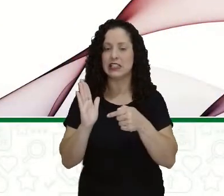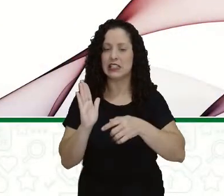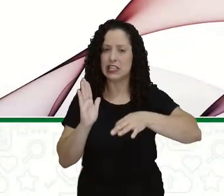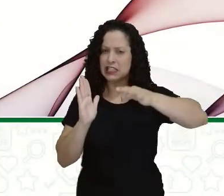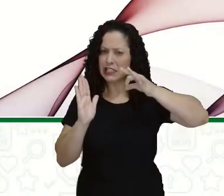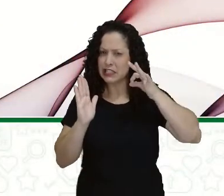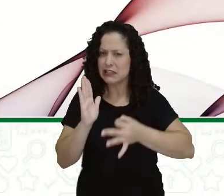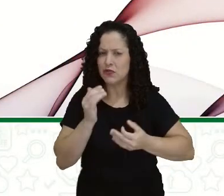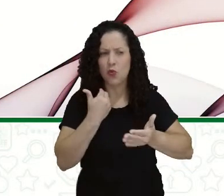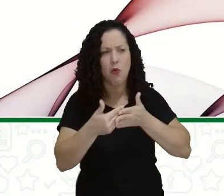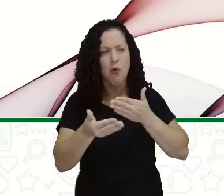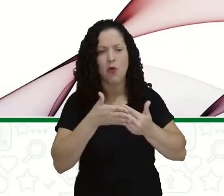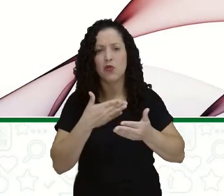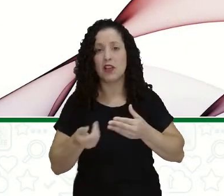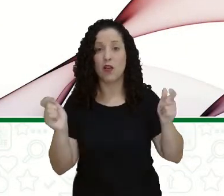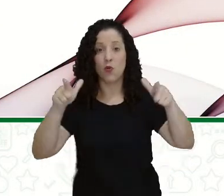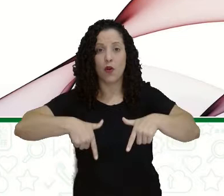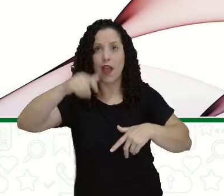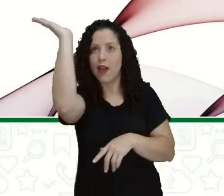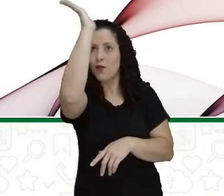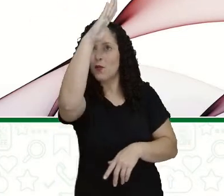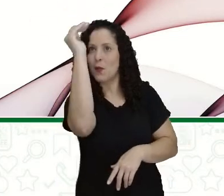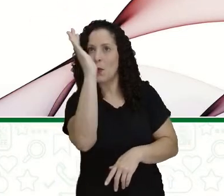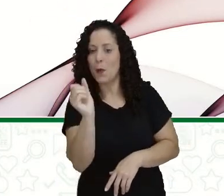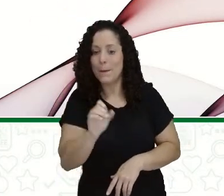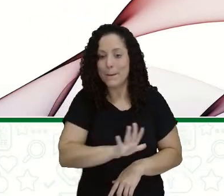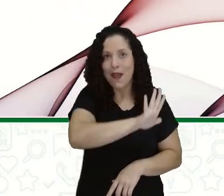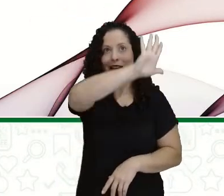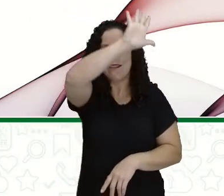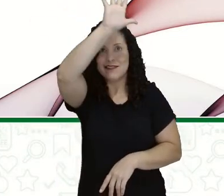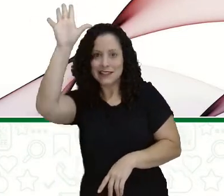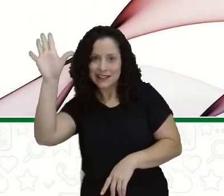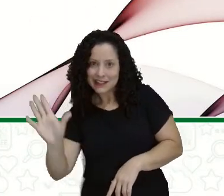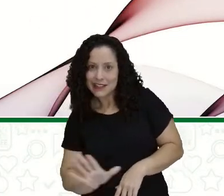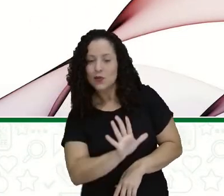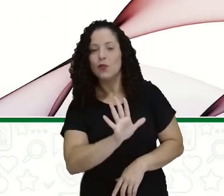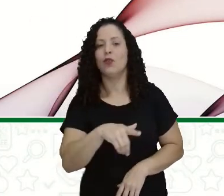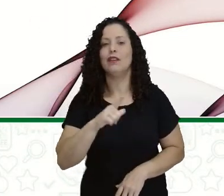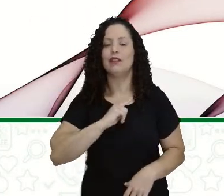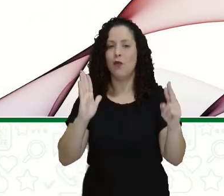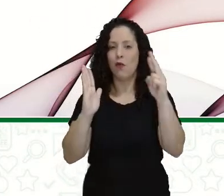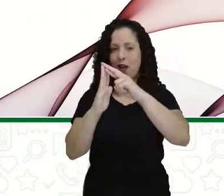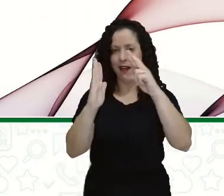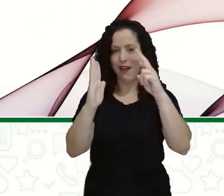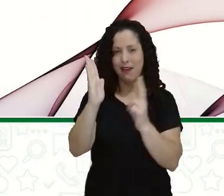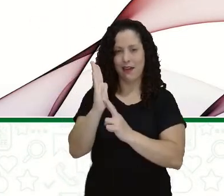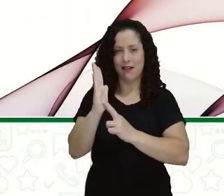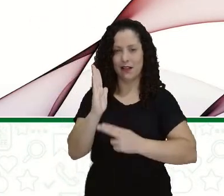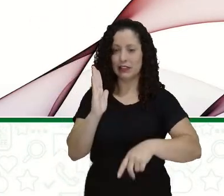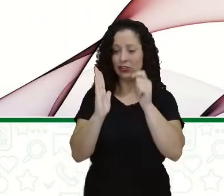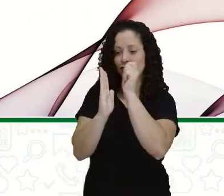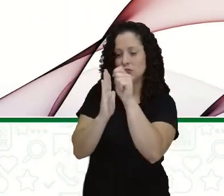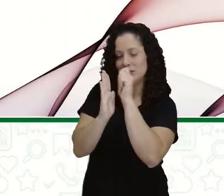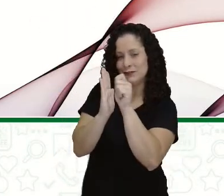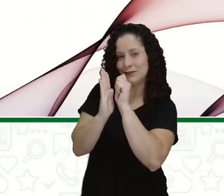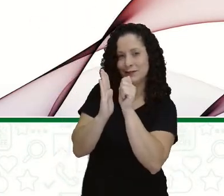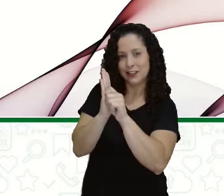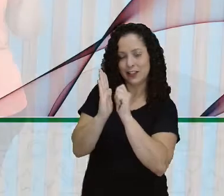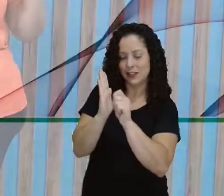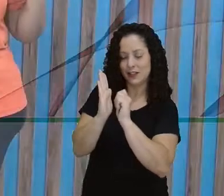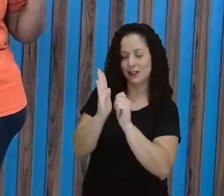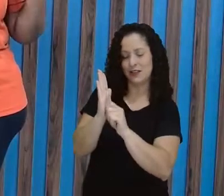adequadamente em qualquer lugar do Brasil, tá? É um padrão. A ortografia,